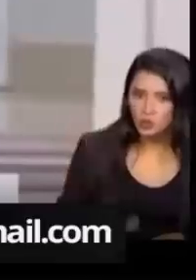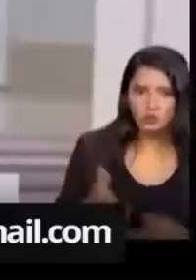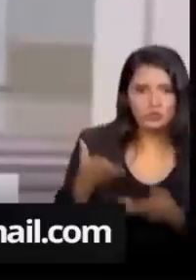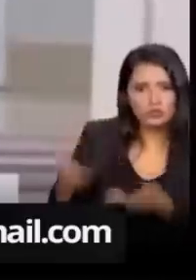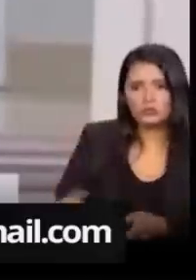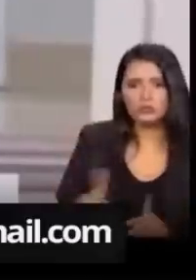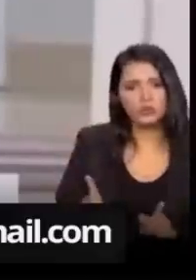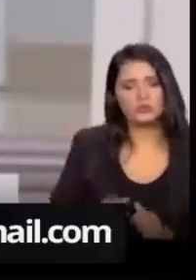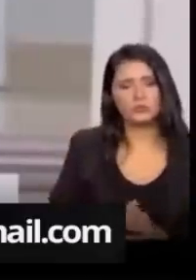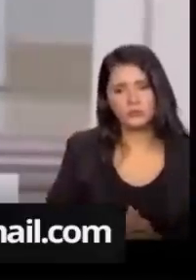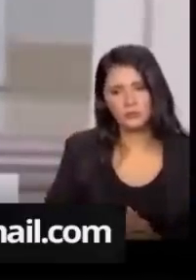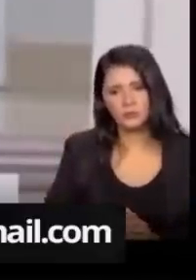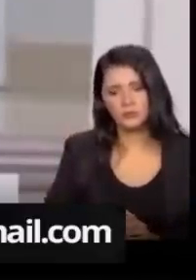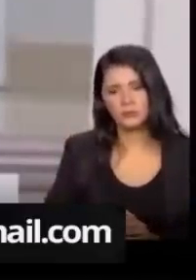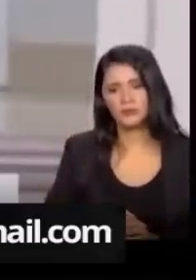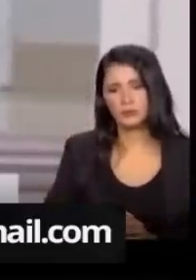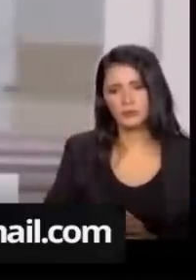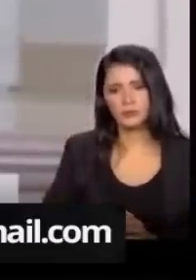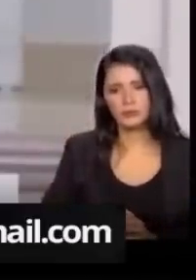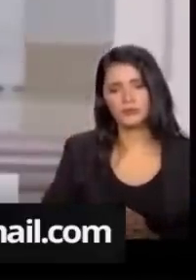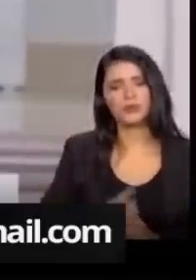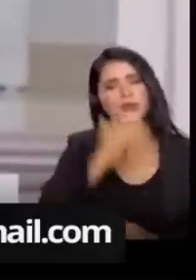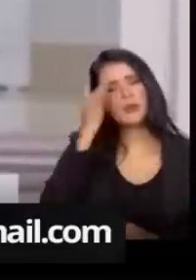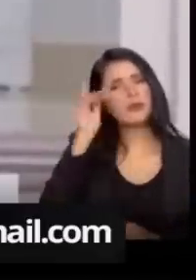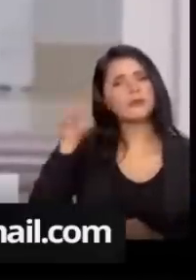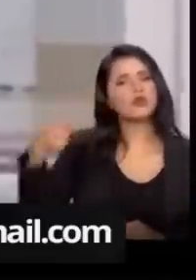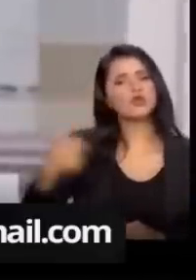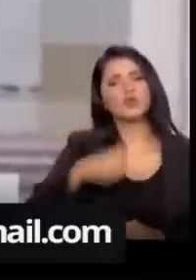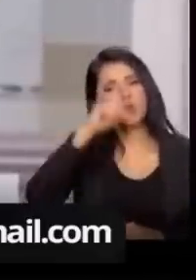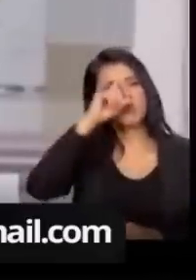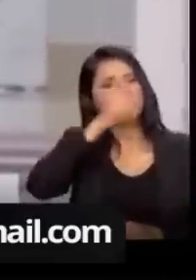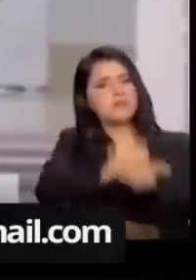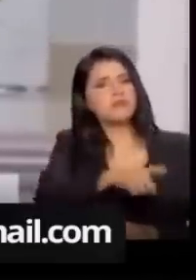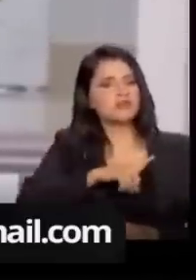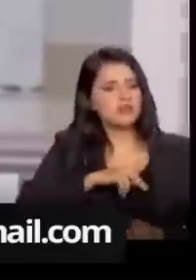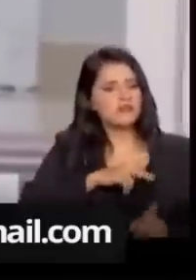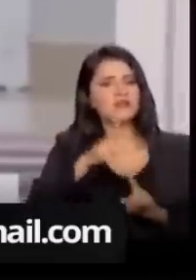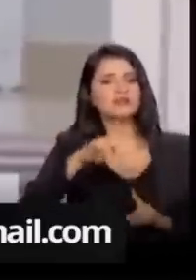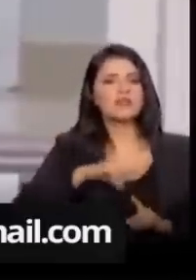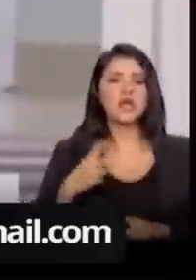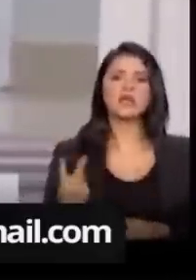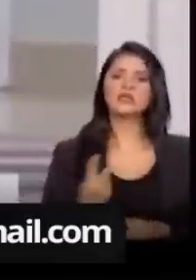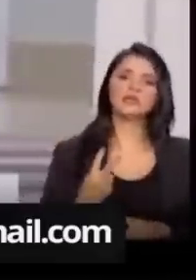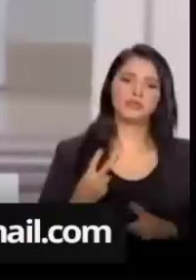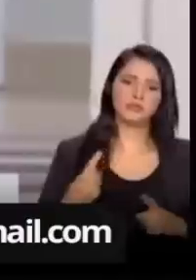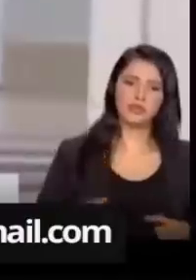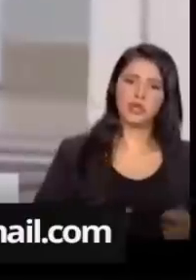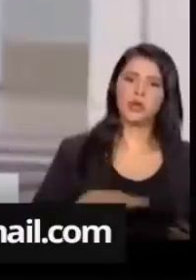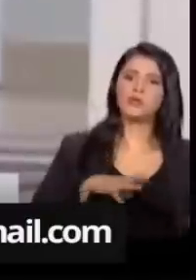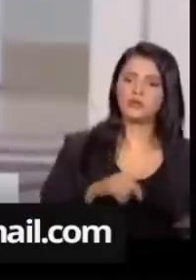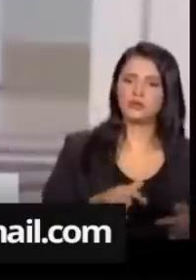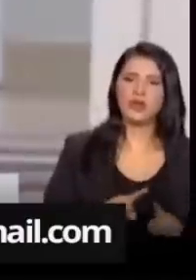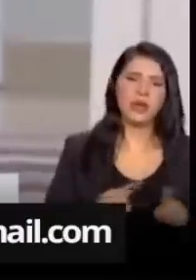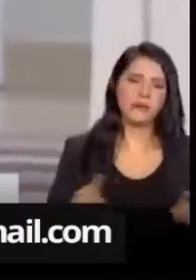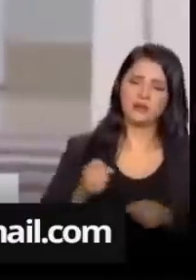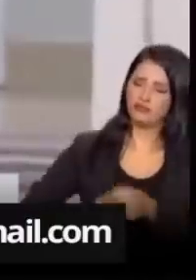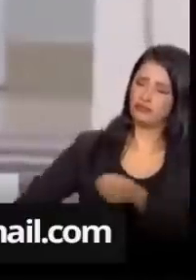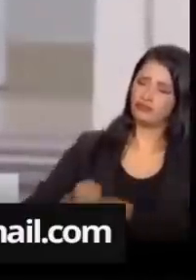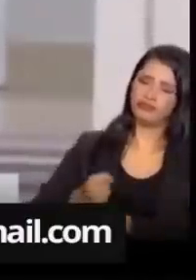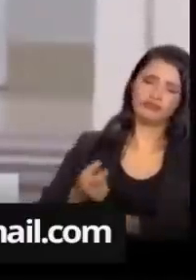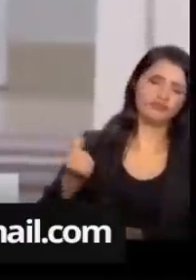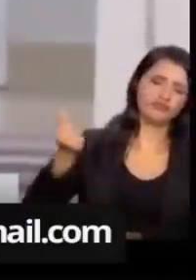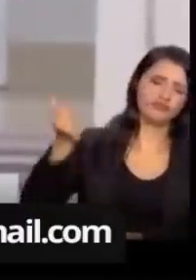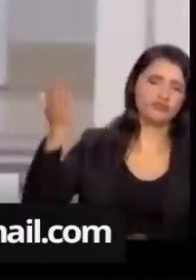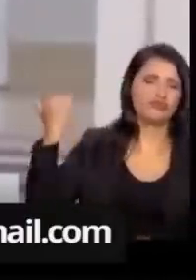quem é que determina Os Vencedores da Segunda Guerra Mundial mas isso já faz muitos anos